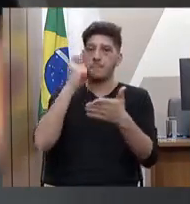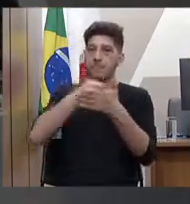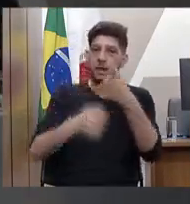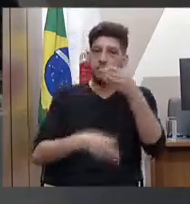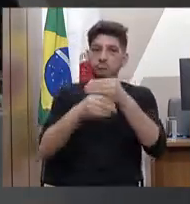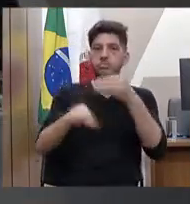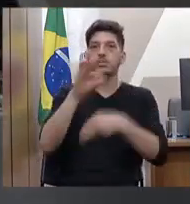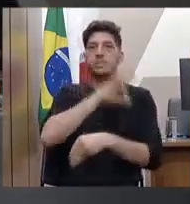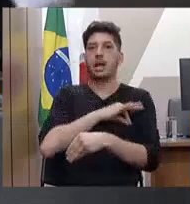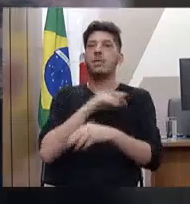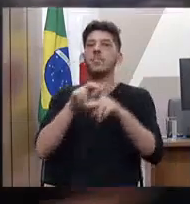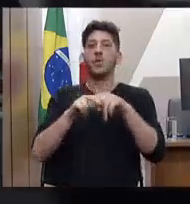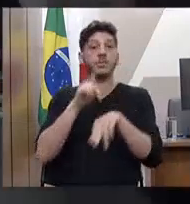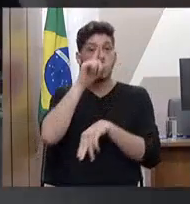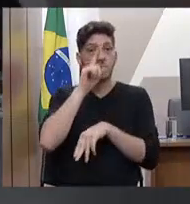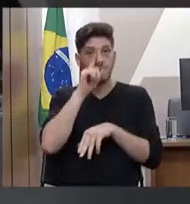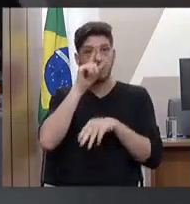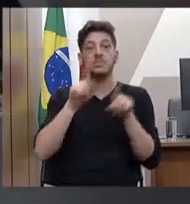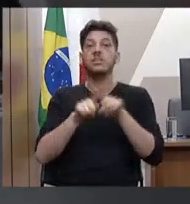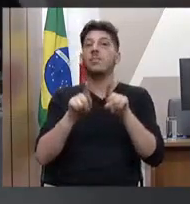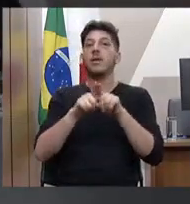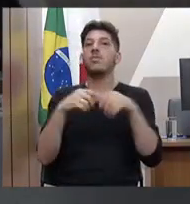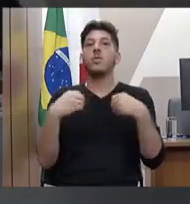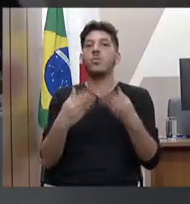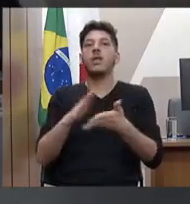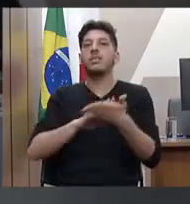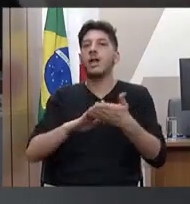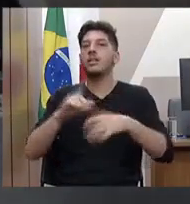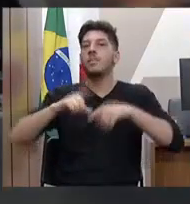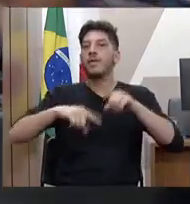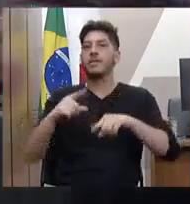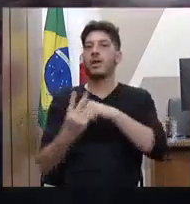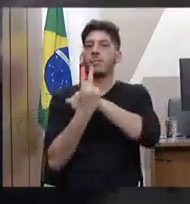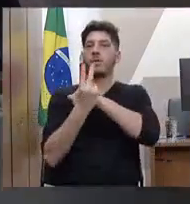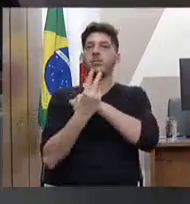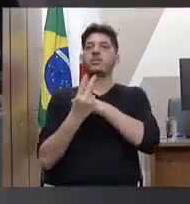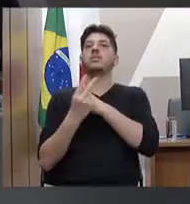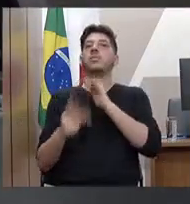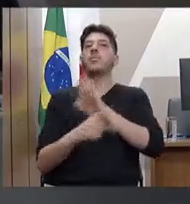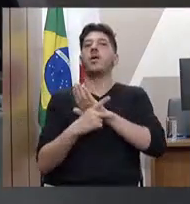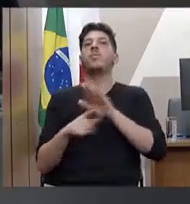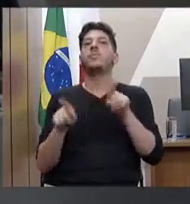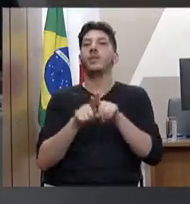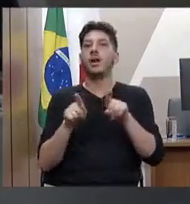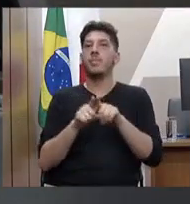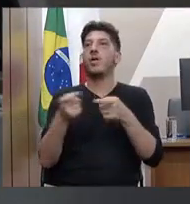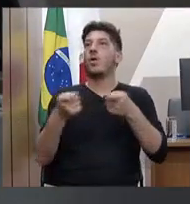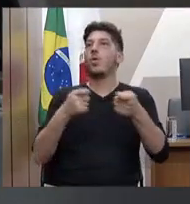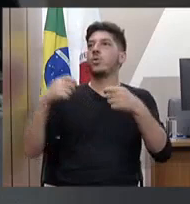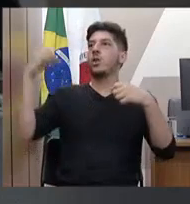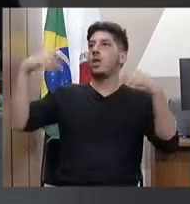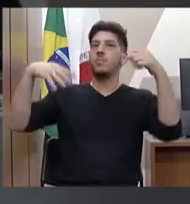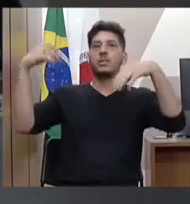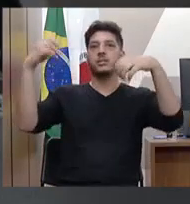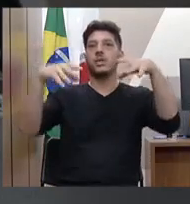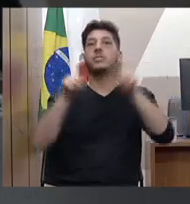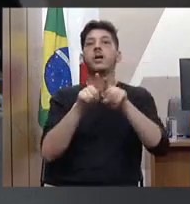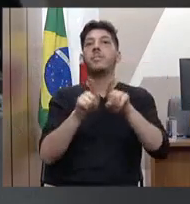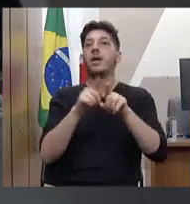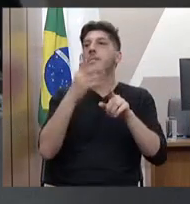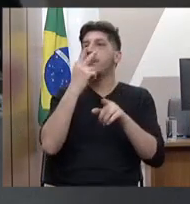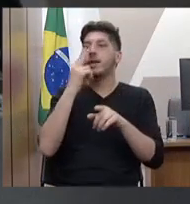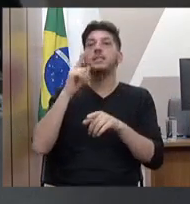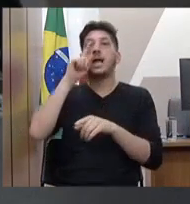como se isso fosse Resolver todo o problema enfim eliminação de risco controle redução do risco ao mínimo